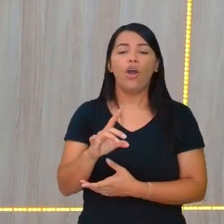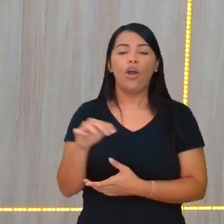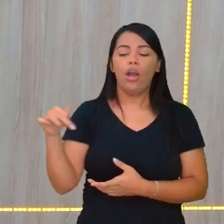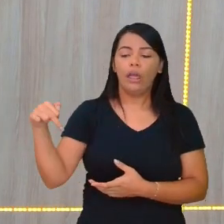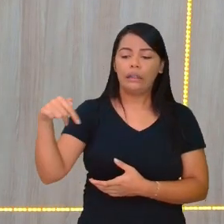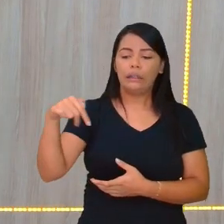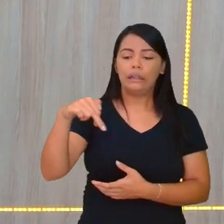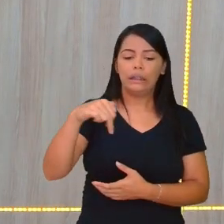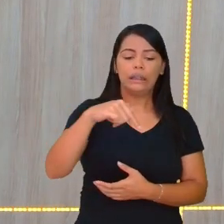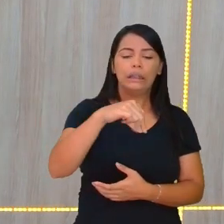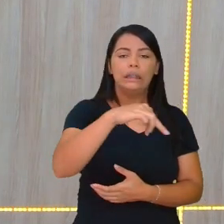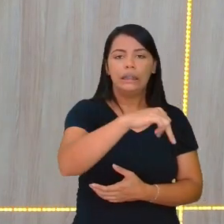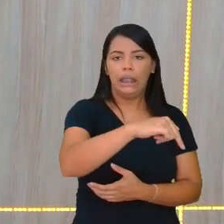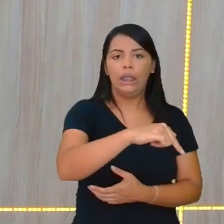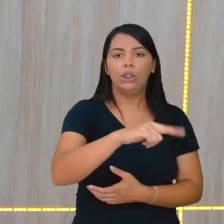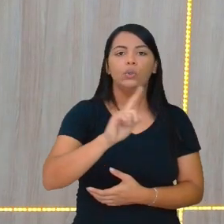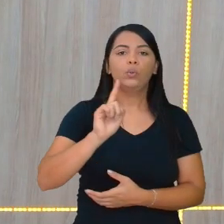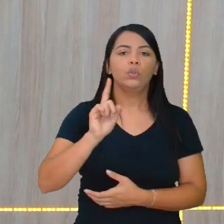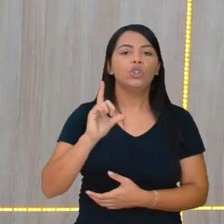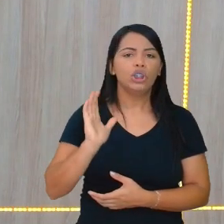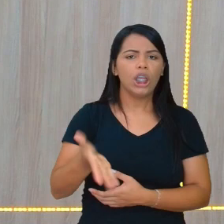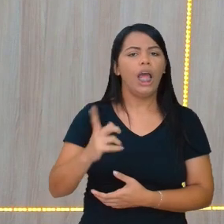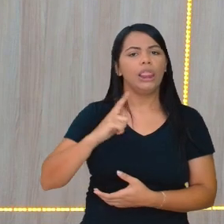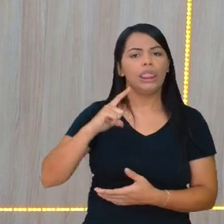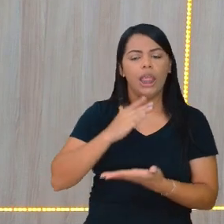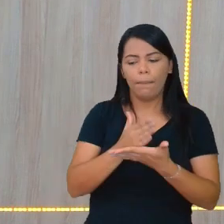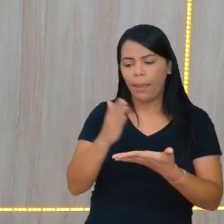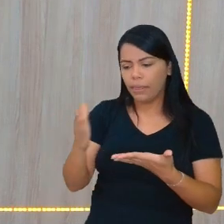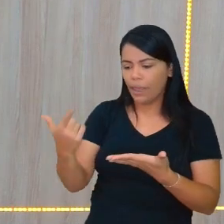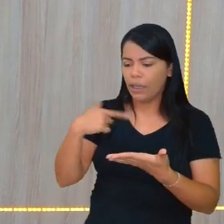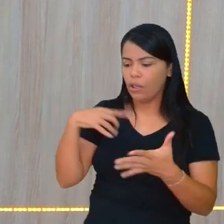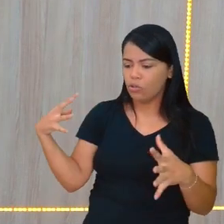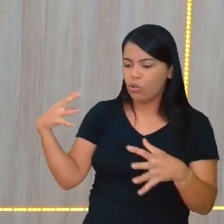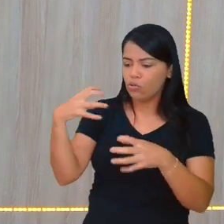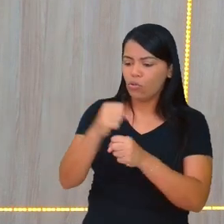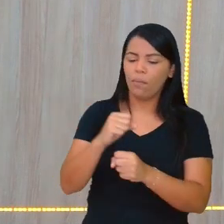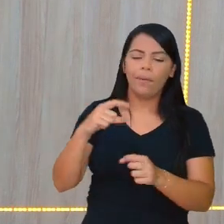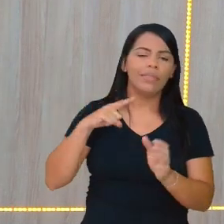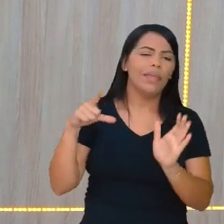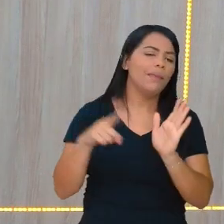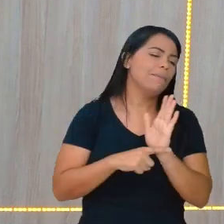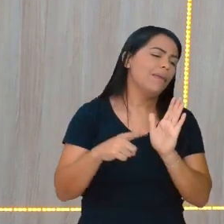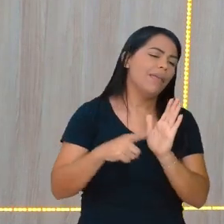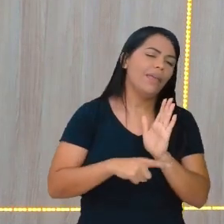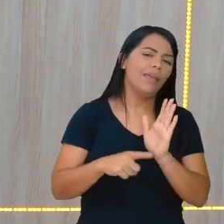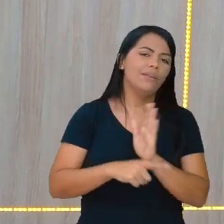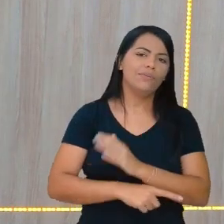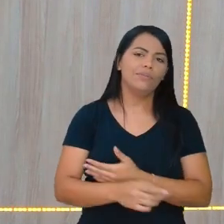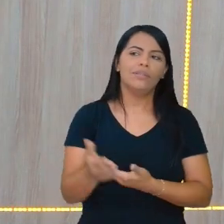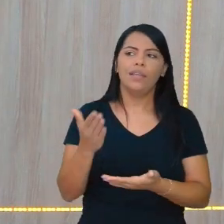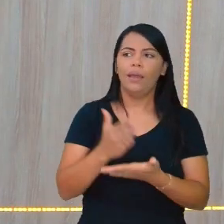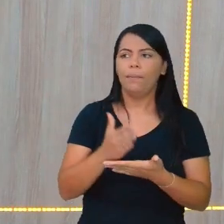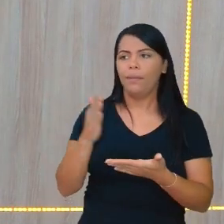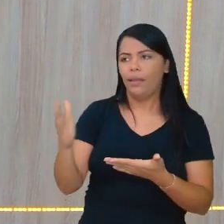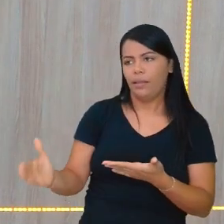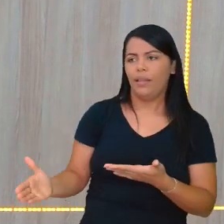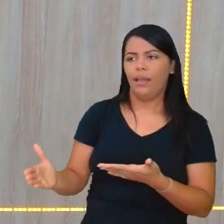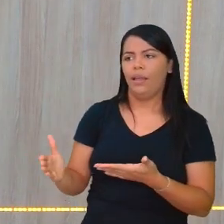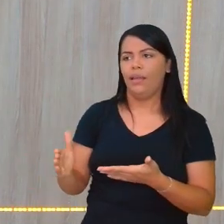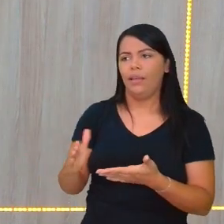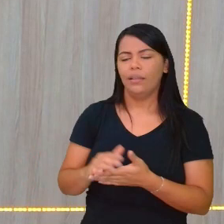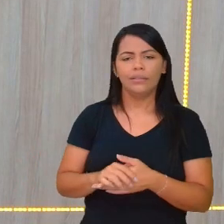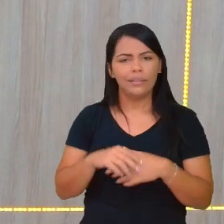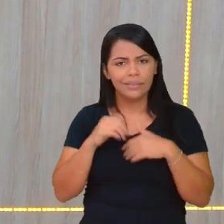tenho a metade, então, se eu somar esses dois, eu tenho menos do que a metade. Tudo bem, gente? Gente, eu